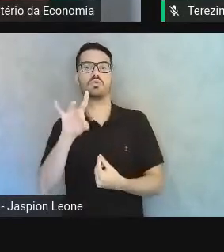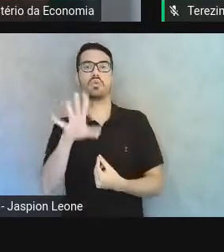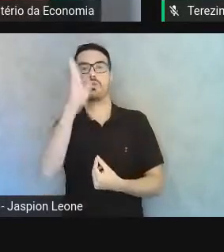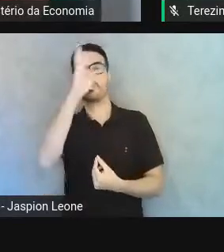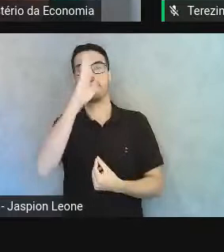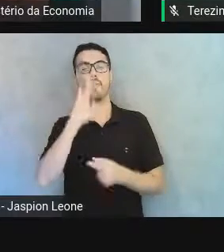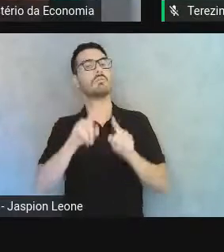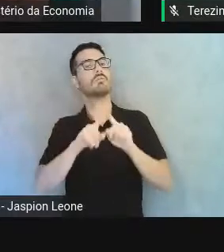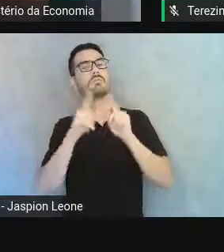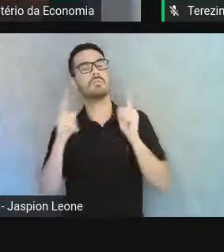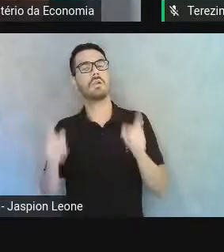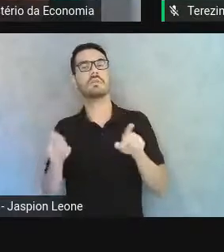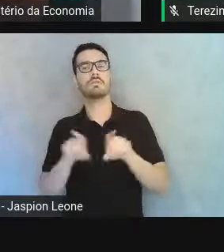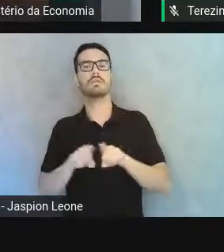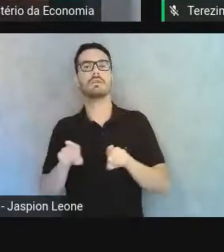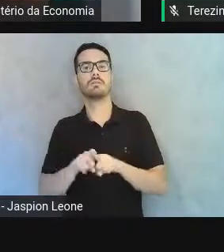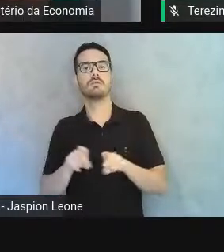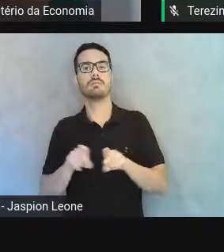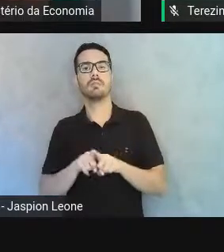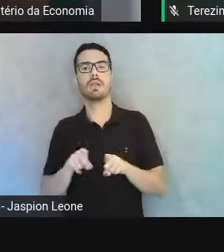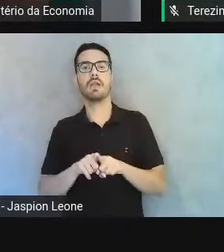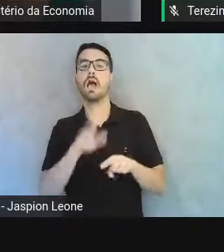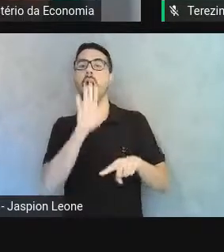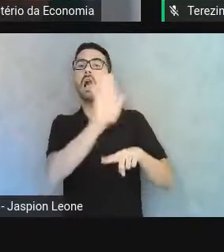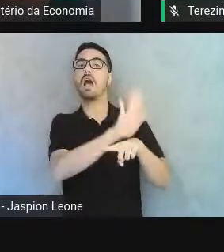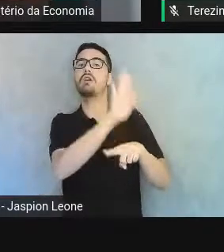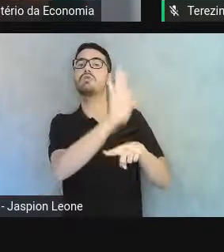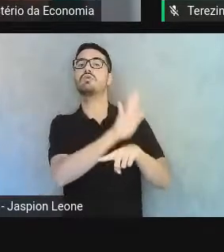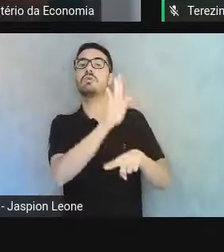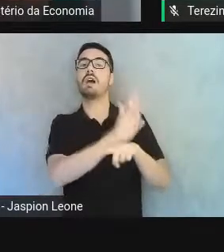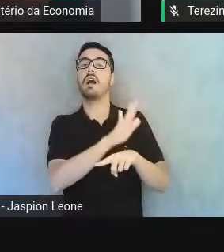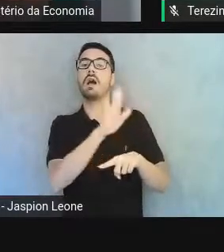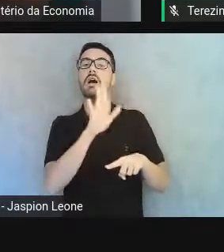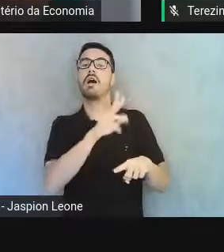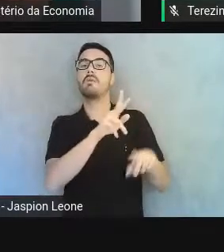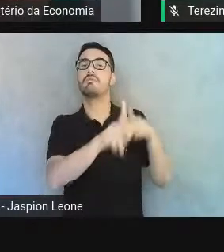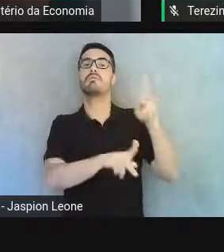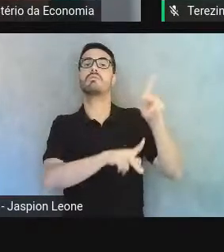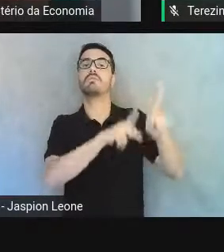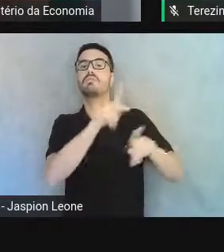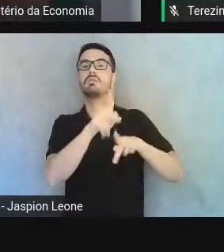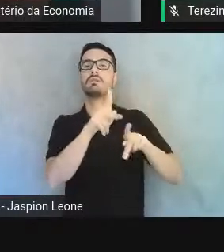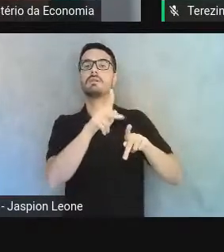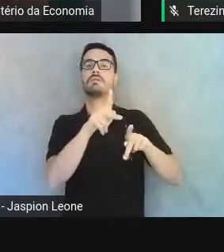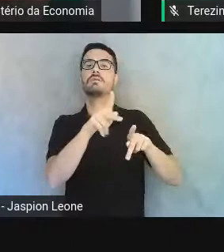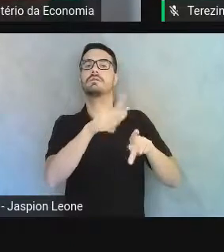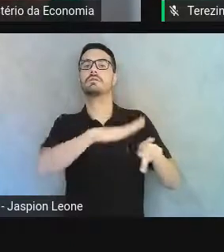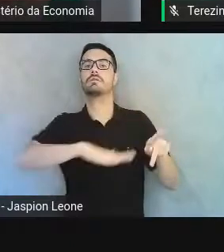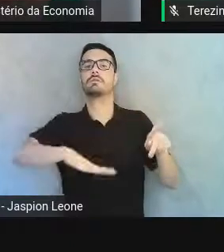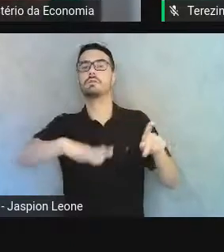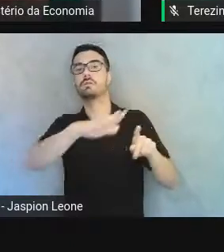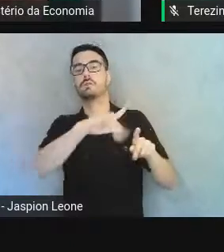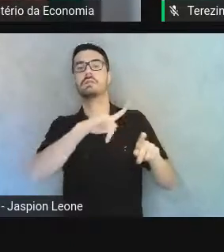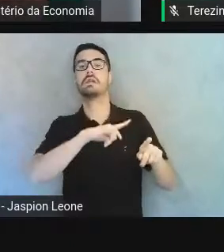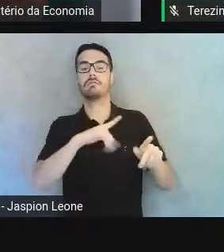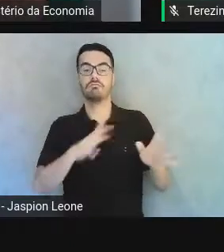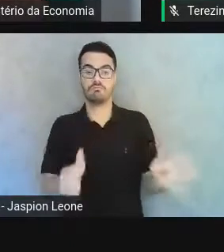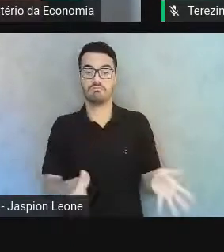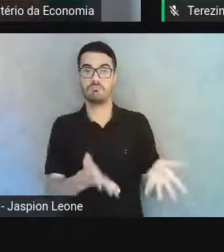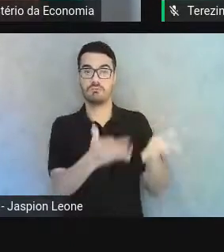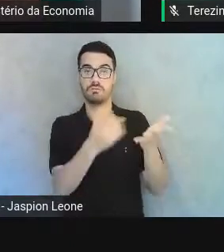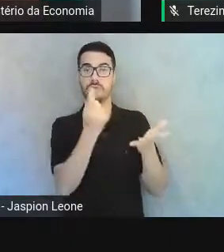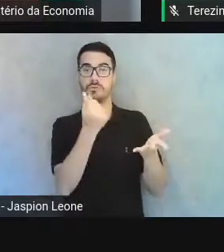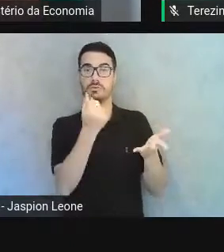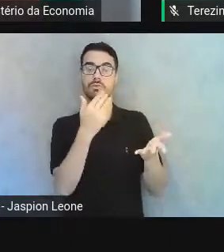mas também em promover o socorro o mais rápido possível. Então, houve uma injeção de dinheiro aí